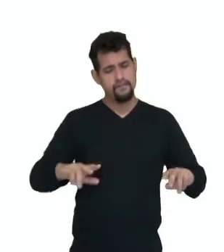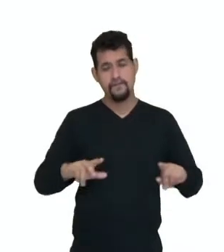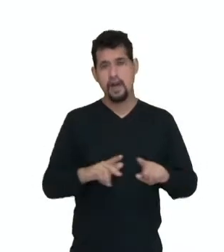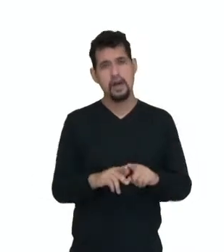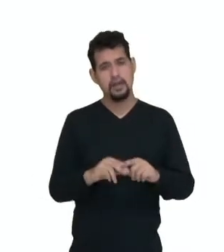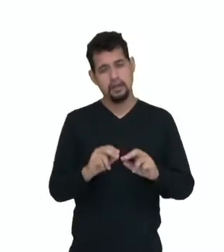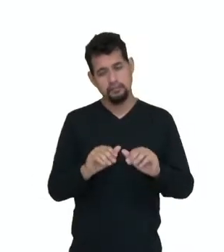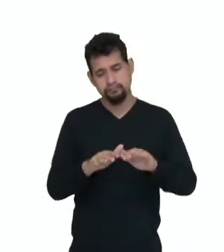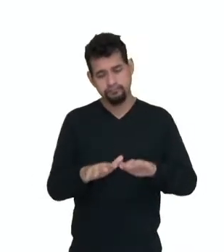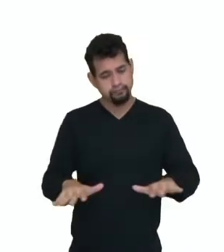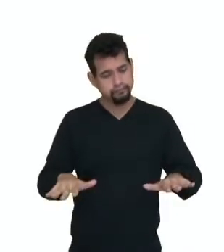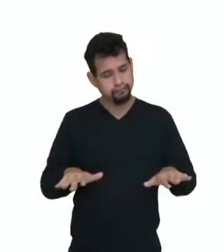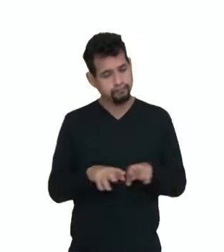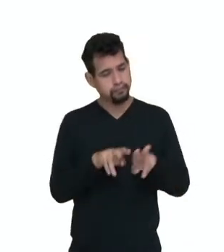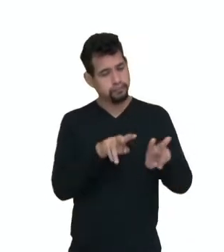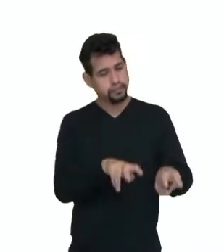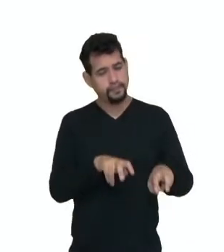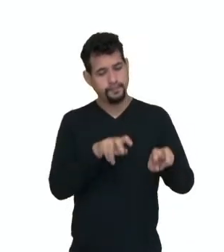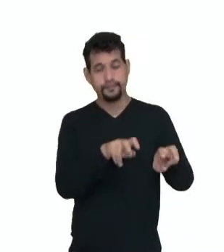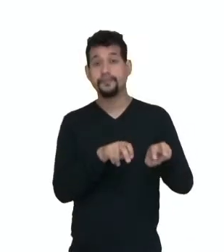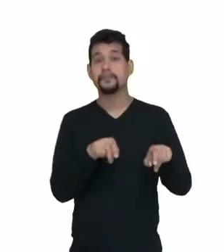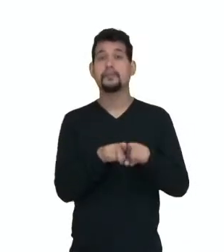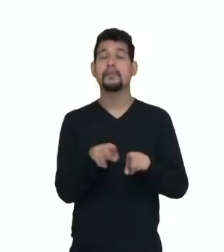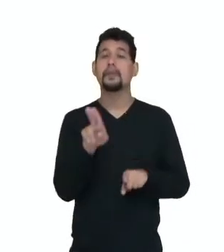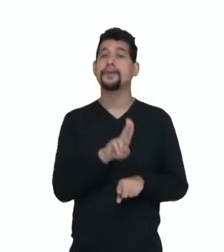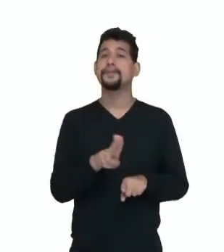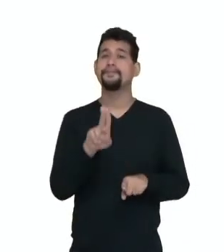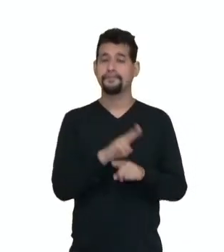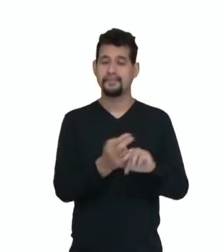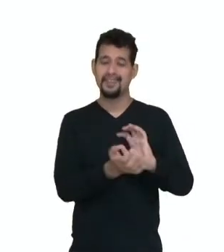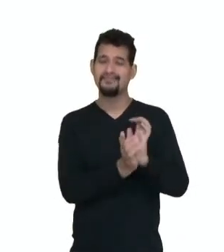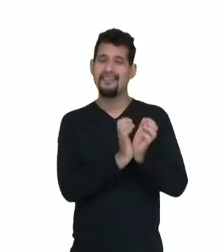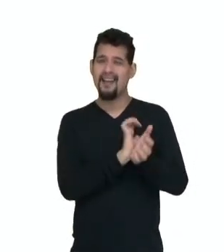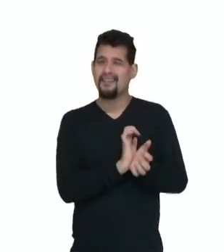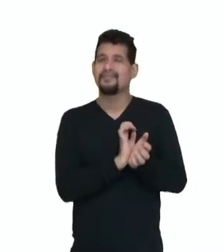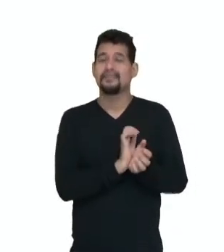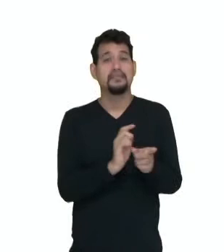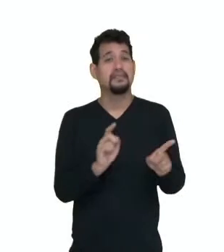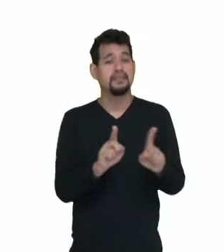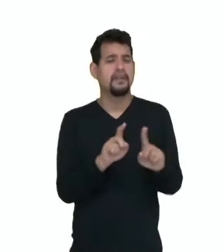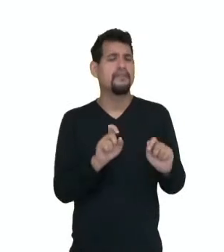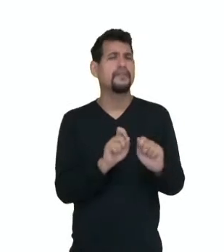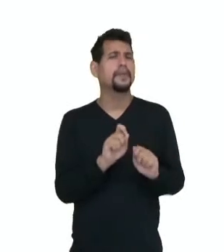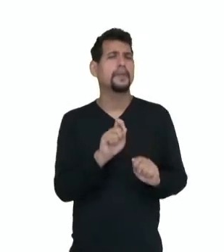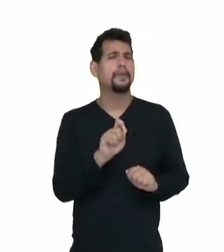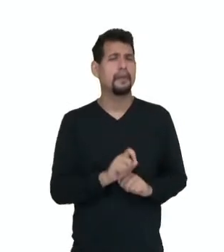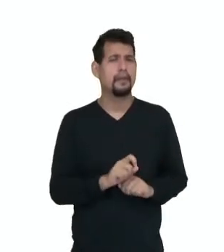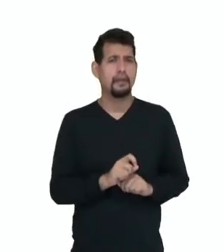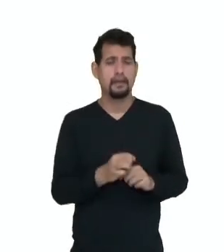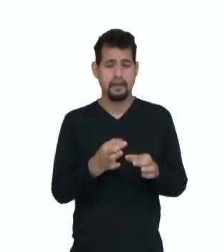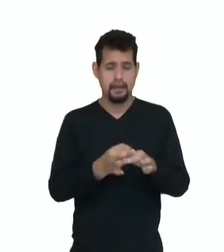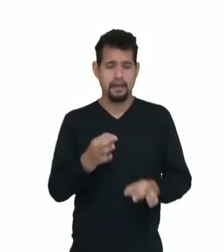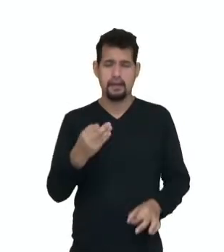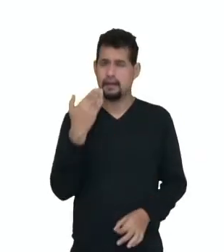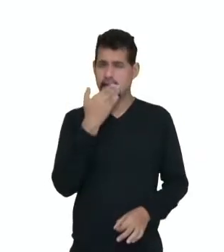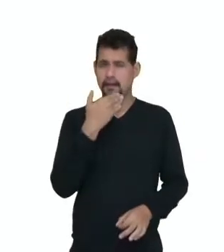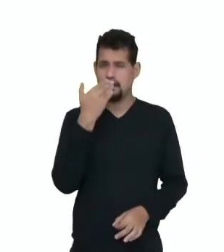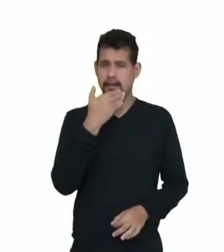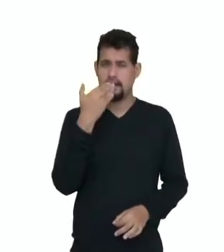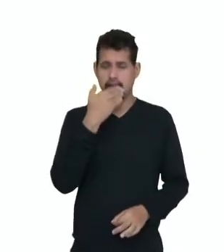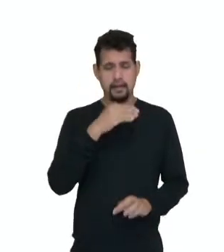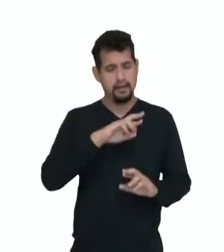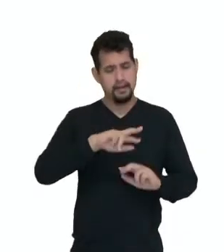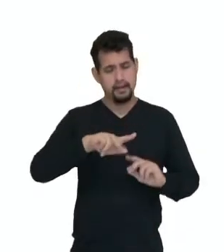né, rurais, que usando a mão de obra escrava, né, produziam a cana-de-açúcar por meio da moagem em